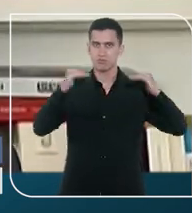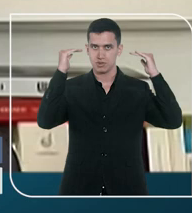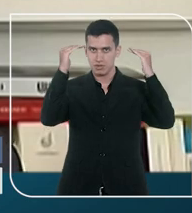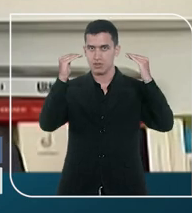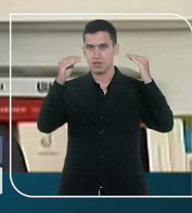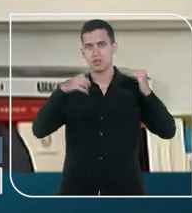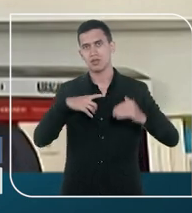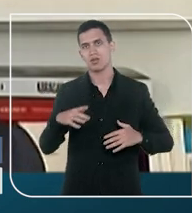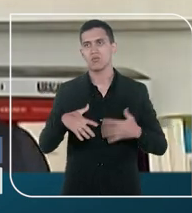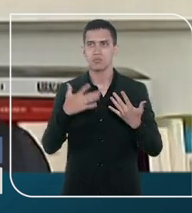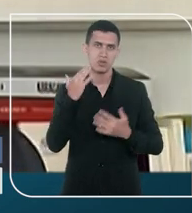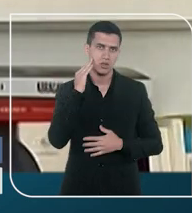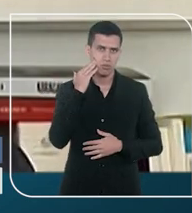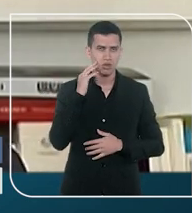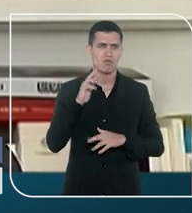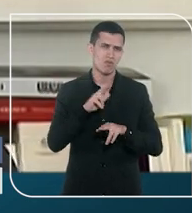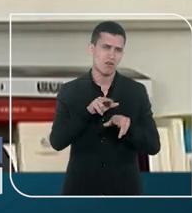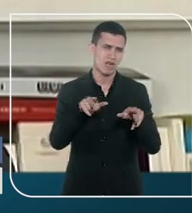entendimento diverso sobre